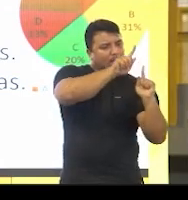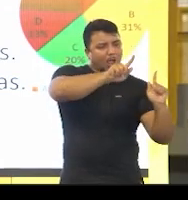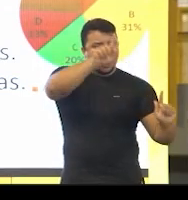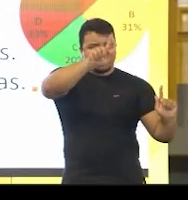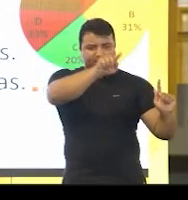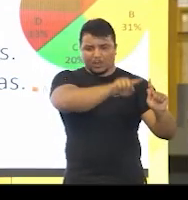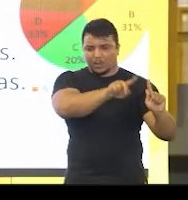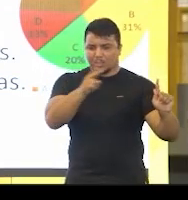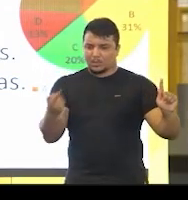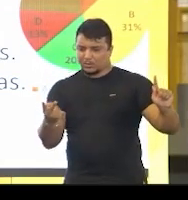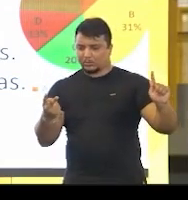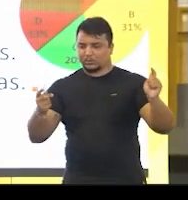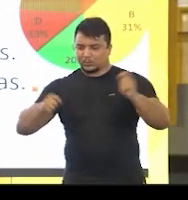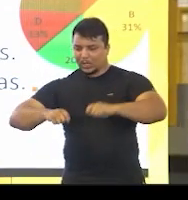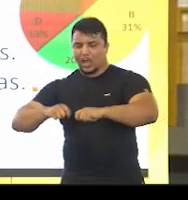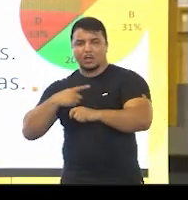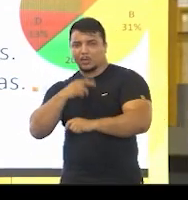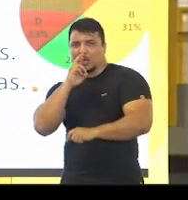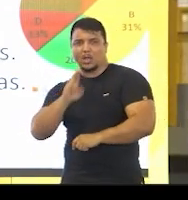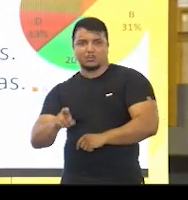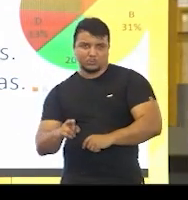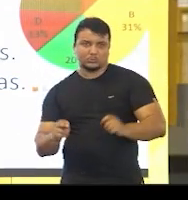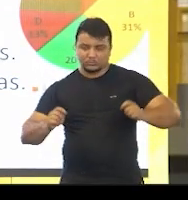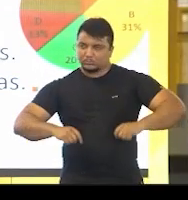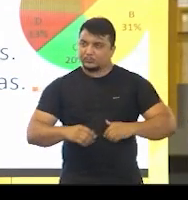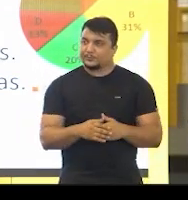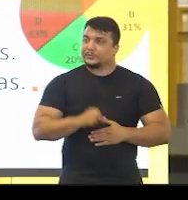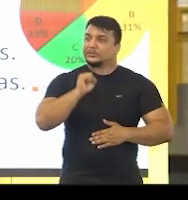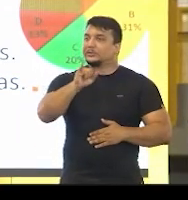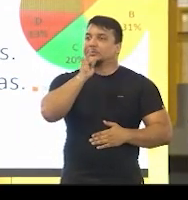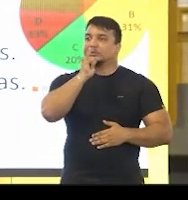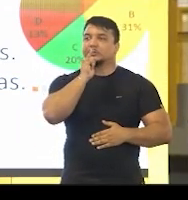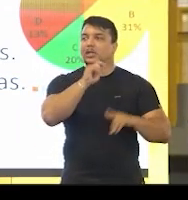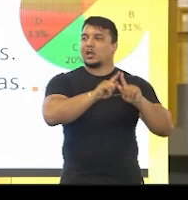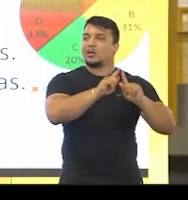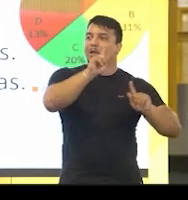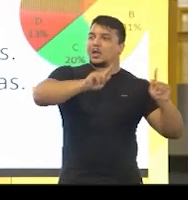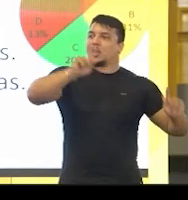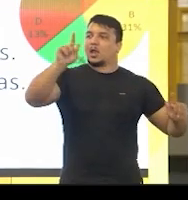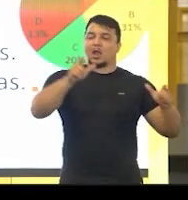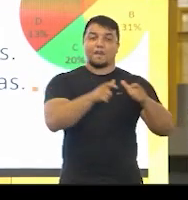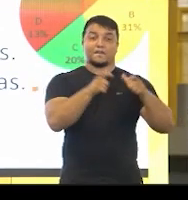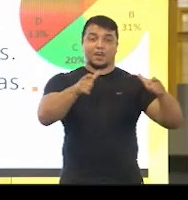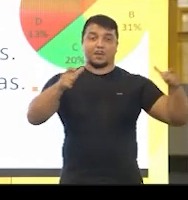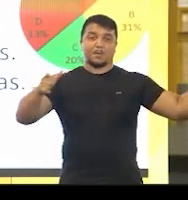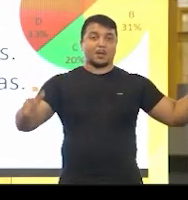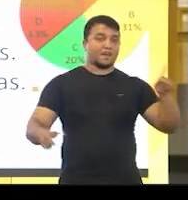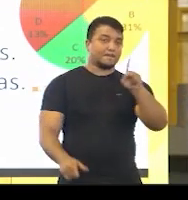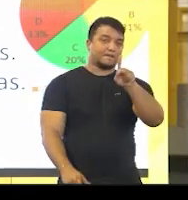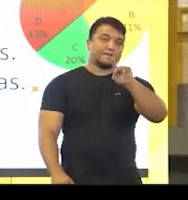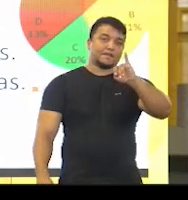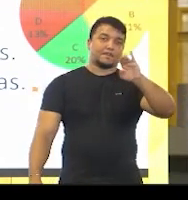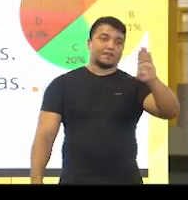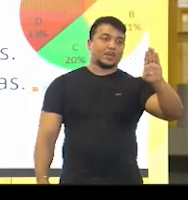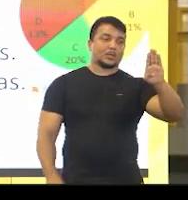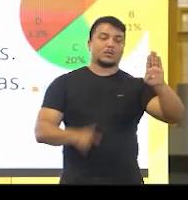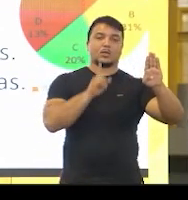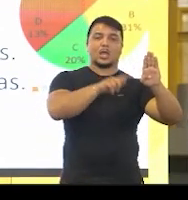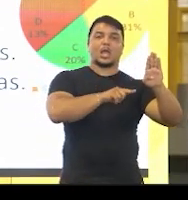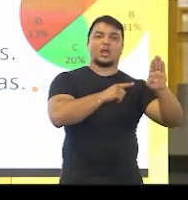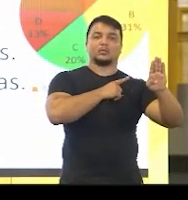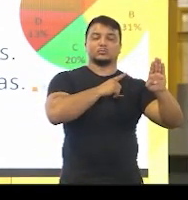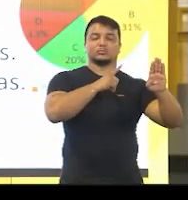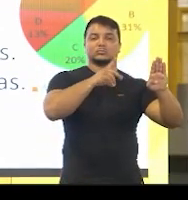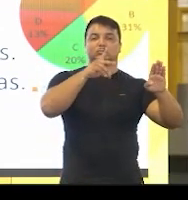Tá? Se você tem um gráfico comentando sobre o crescimento do PIB de países,